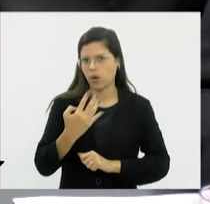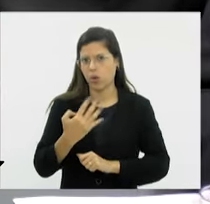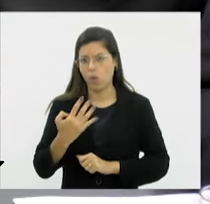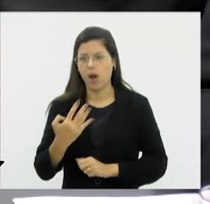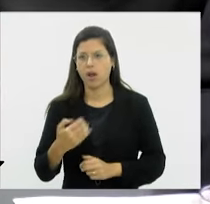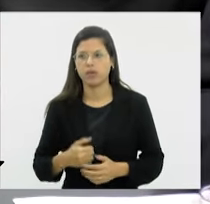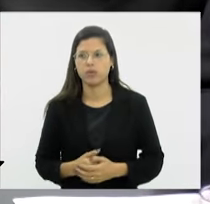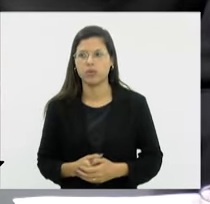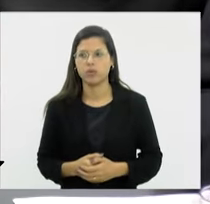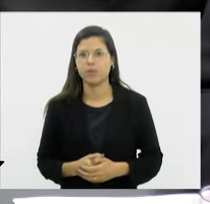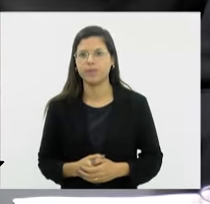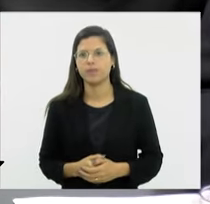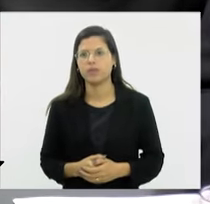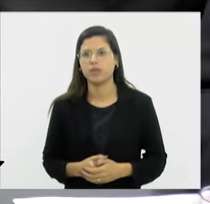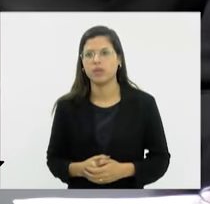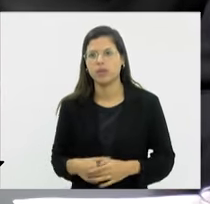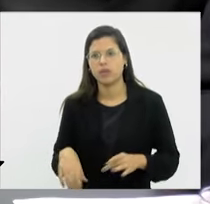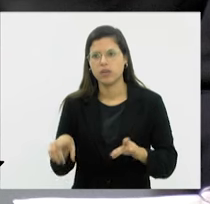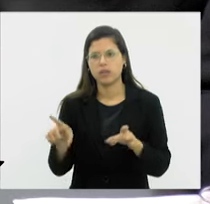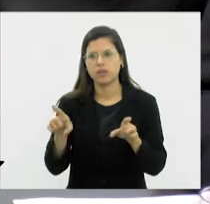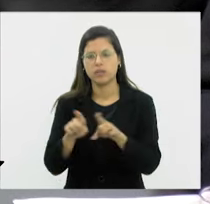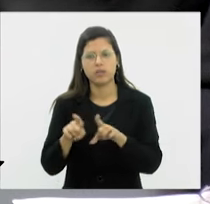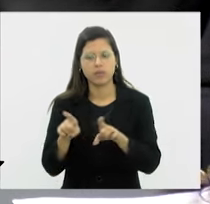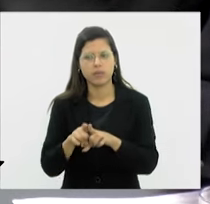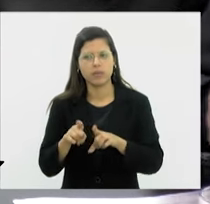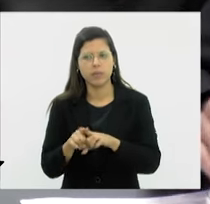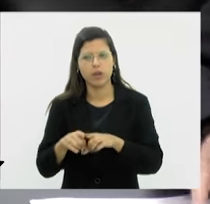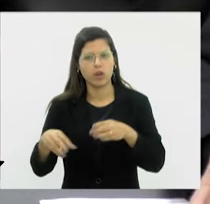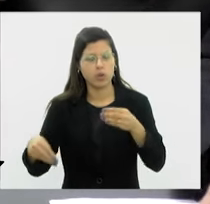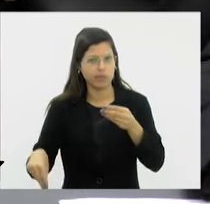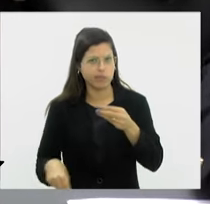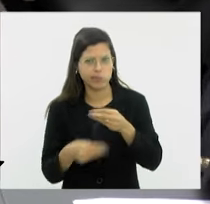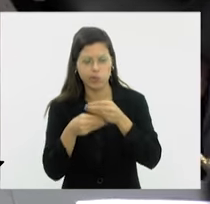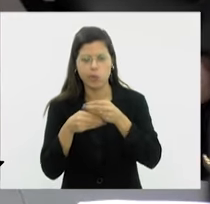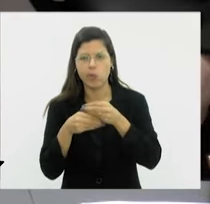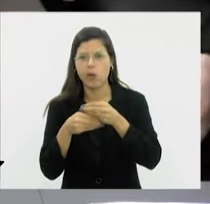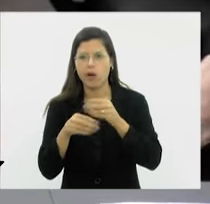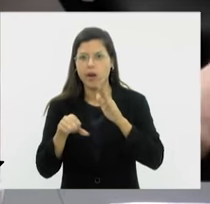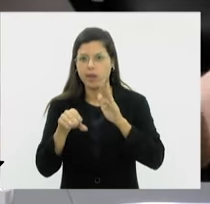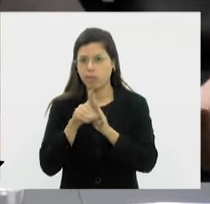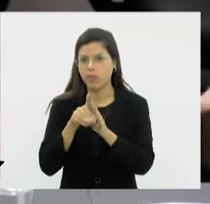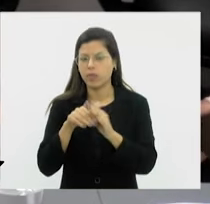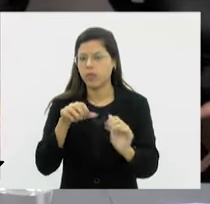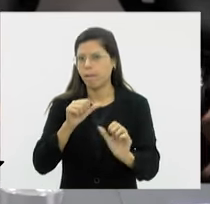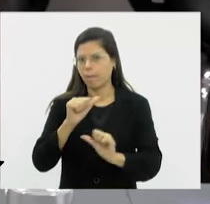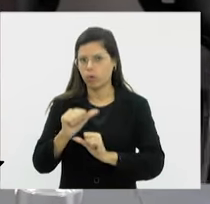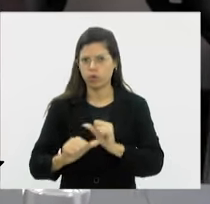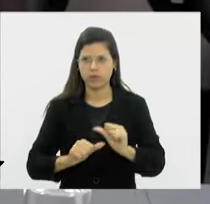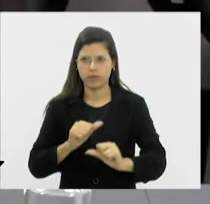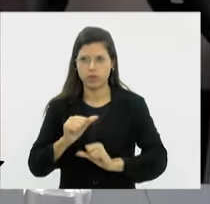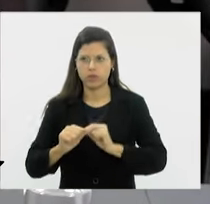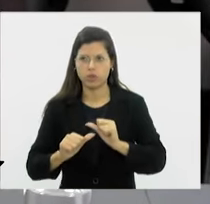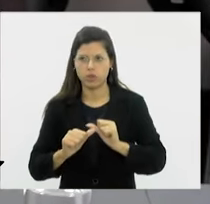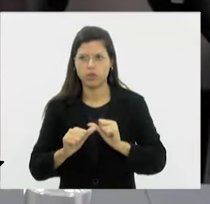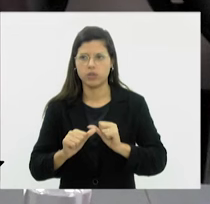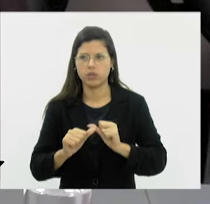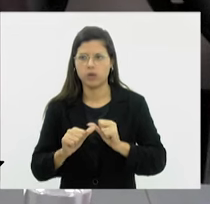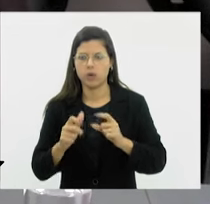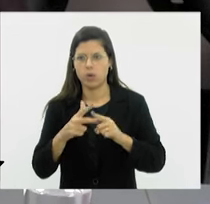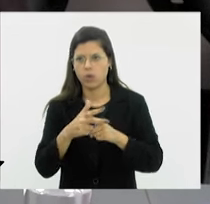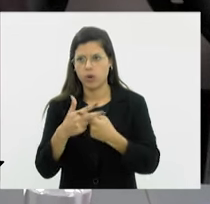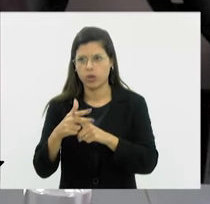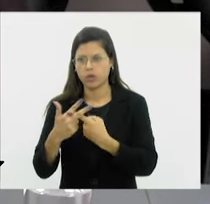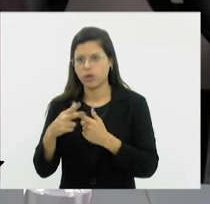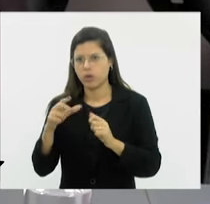e adenda com emendas modificativas, né, corrigindo o